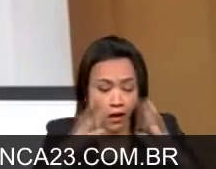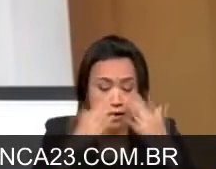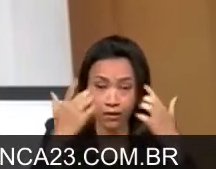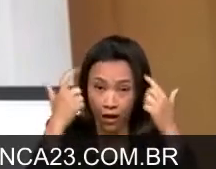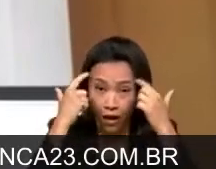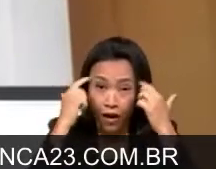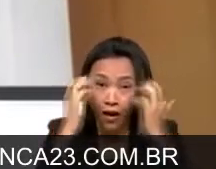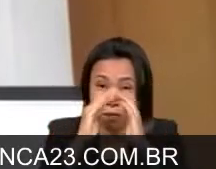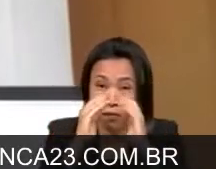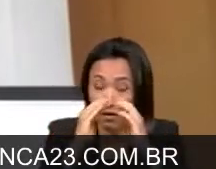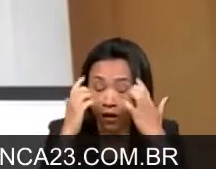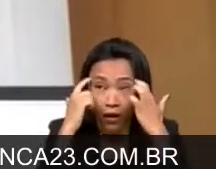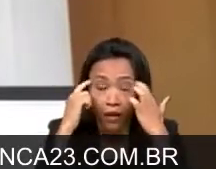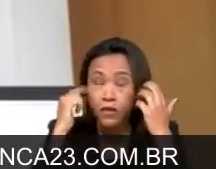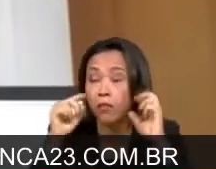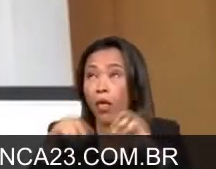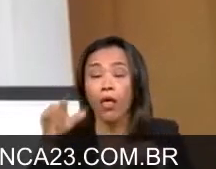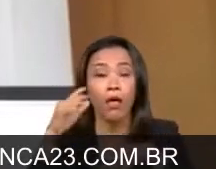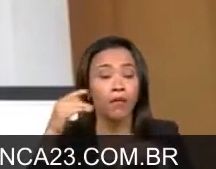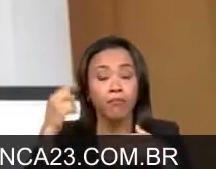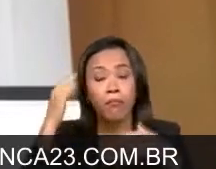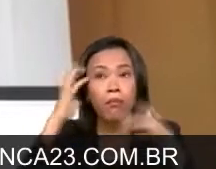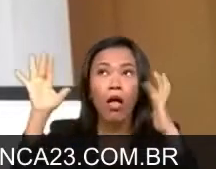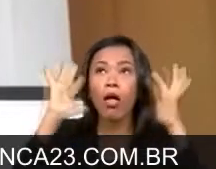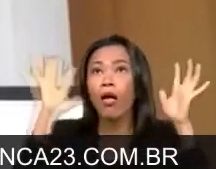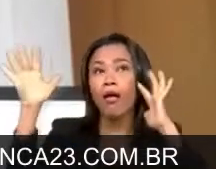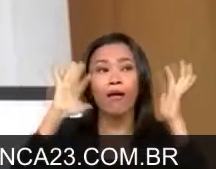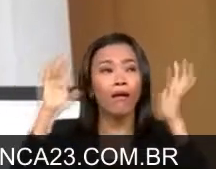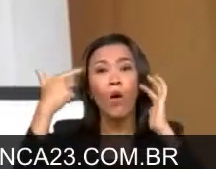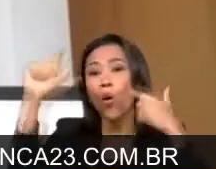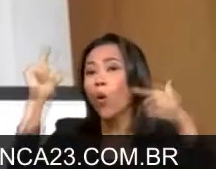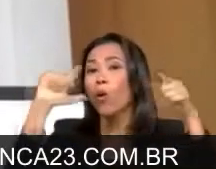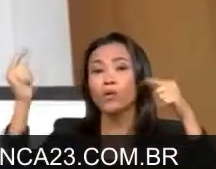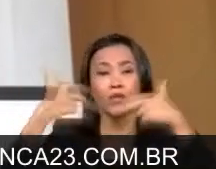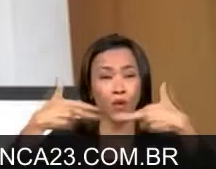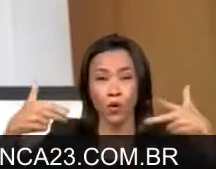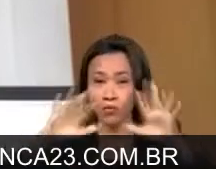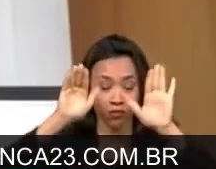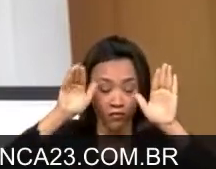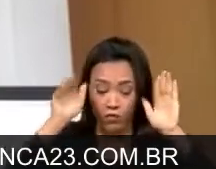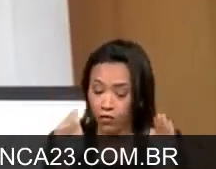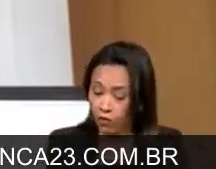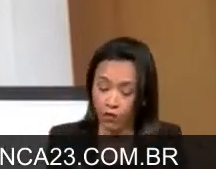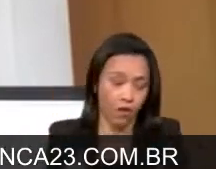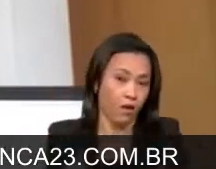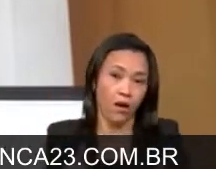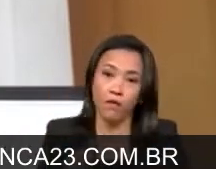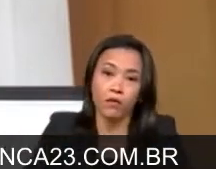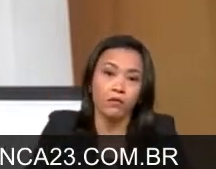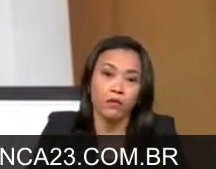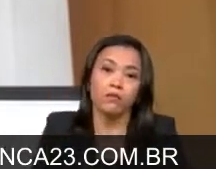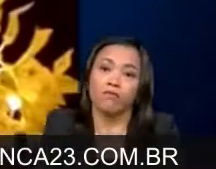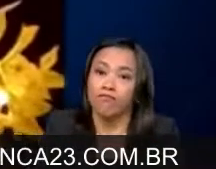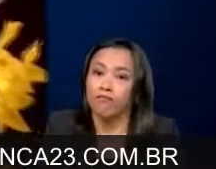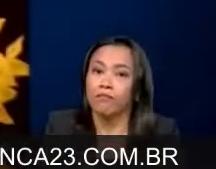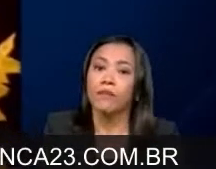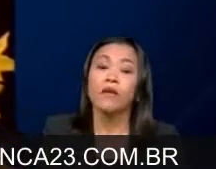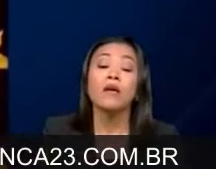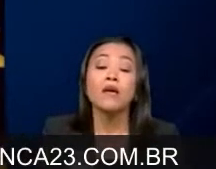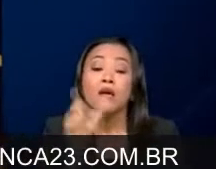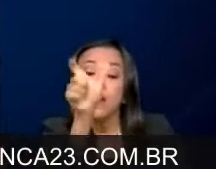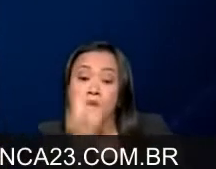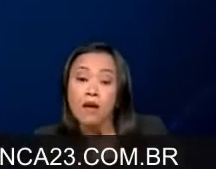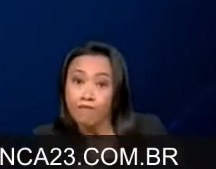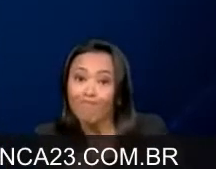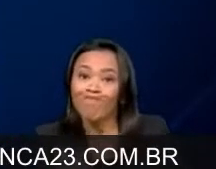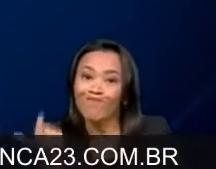cabeça sempre estava pensando em N outras coisas, menos naquilo que eu realmente estava fazendo naquele momento. O